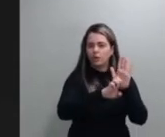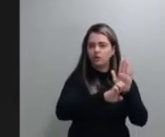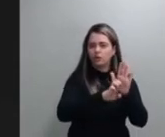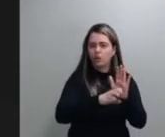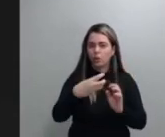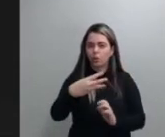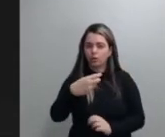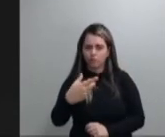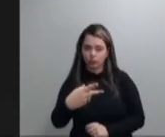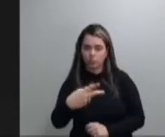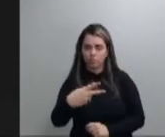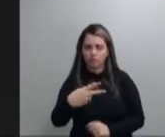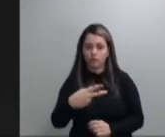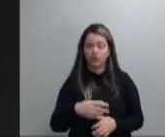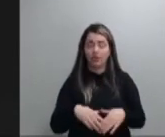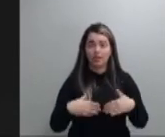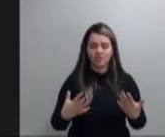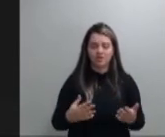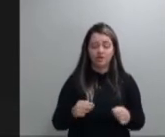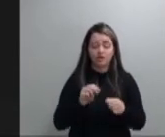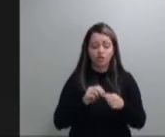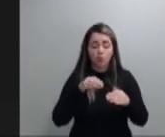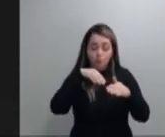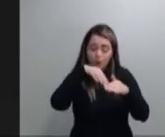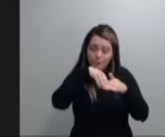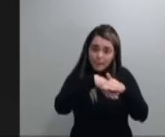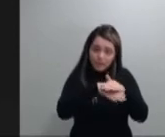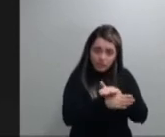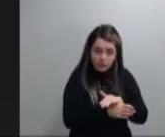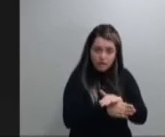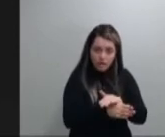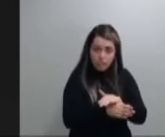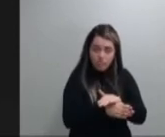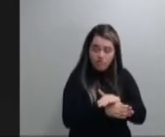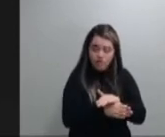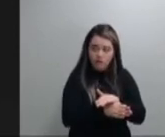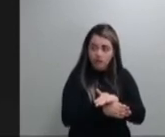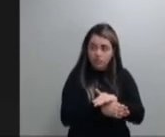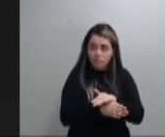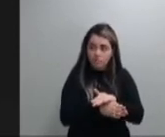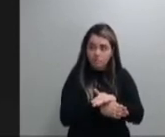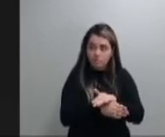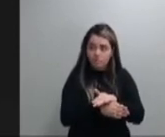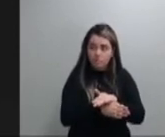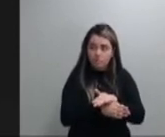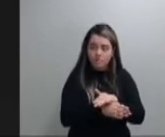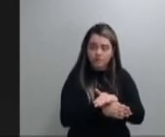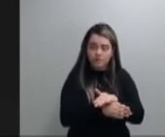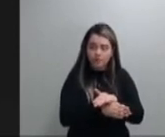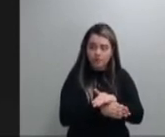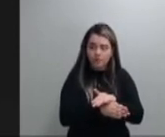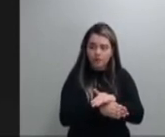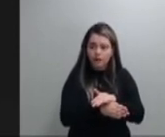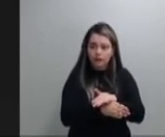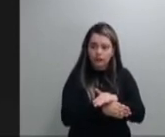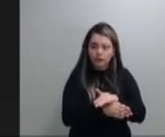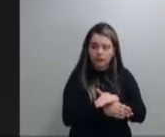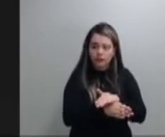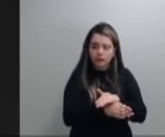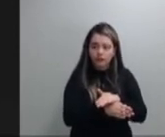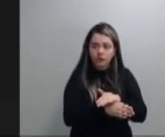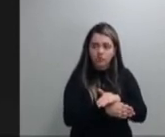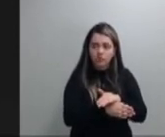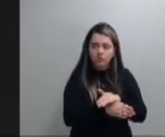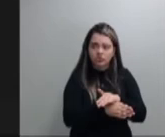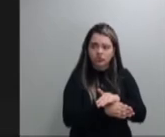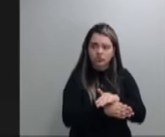nós estamos falando de armazenamento tático. Edital 34 do recurso baixado no dia 16 de dezembro de